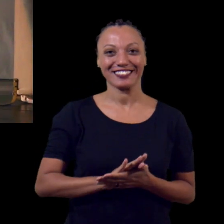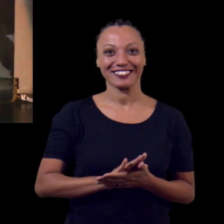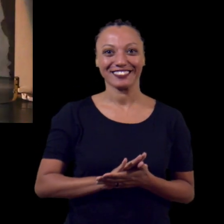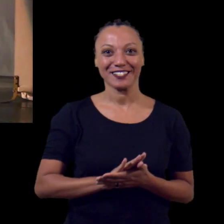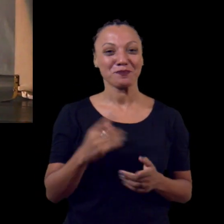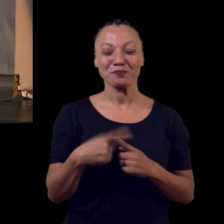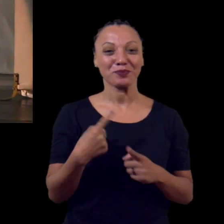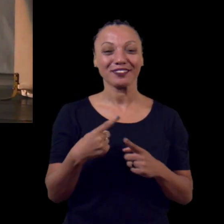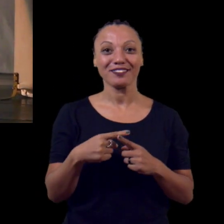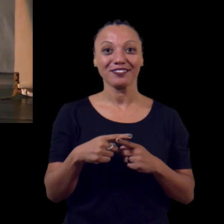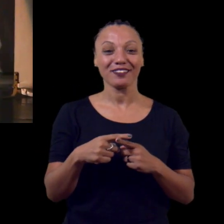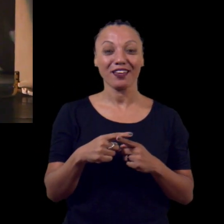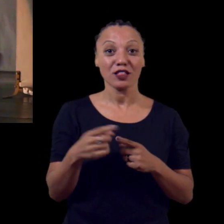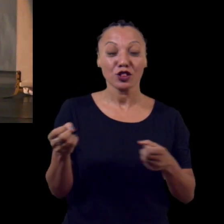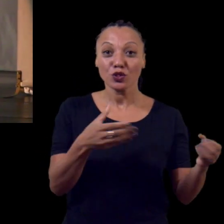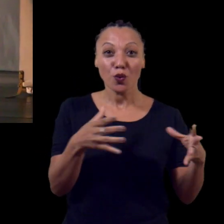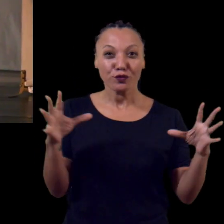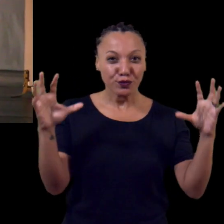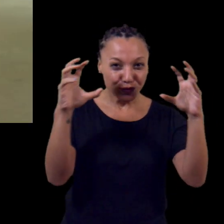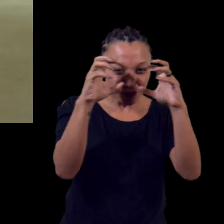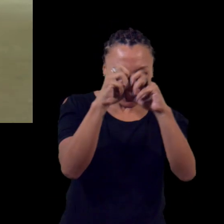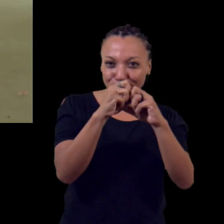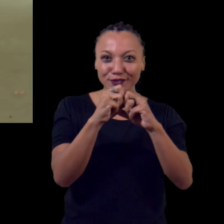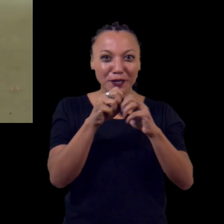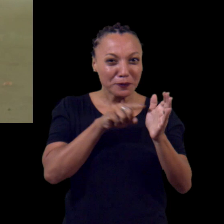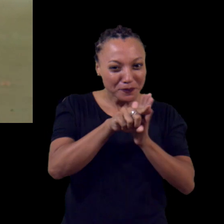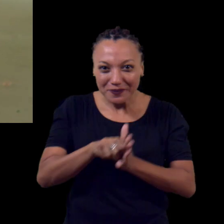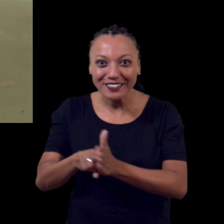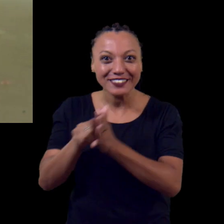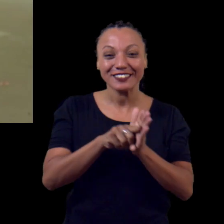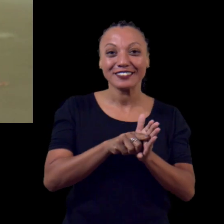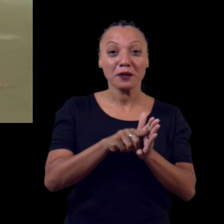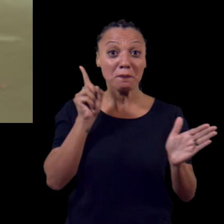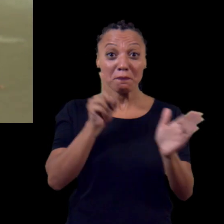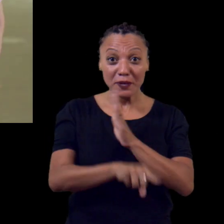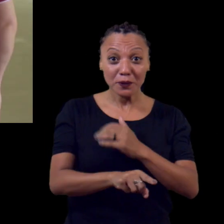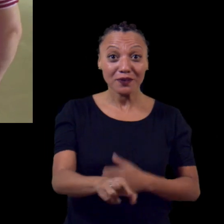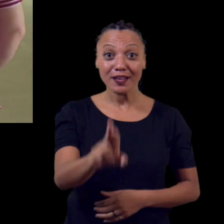no escuro, saber que são sempre perguntas cujas respostas